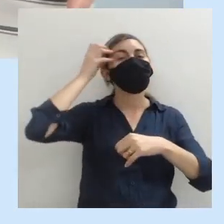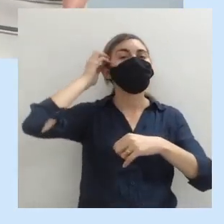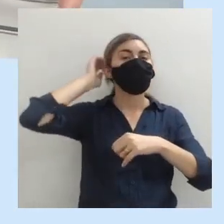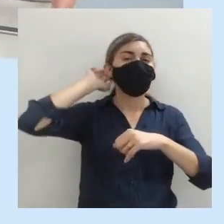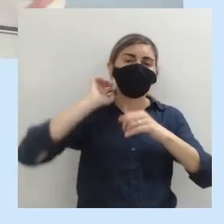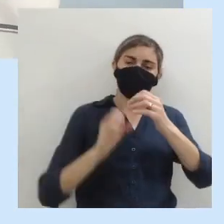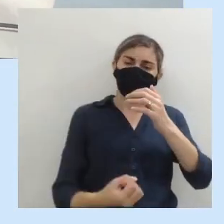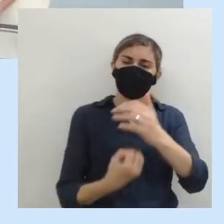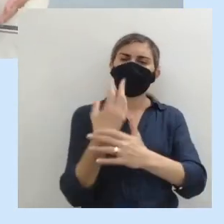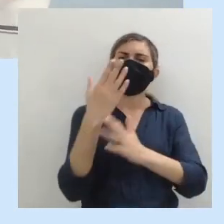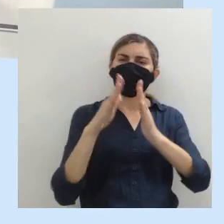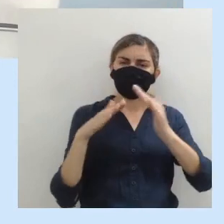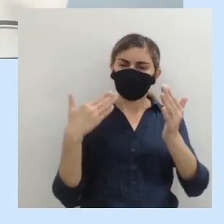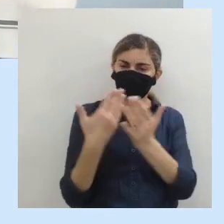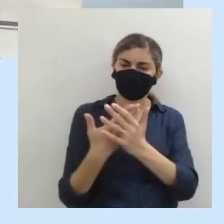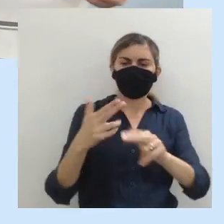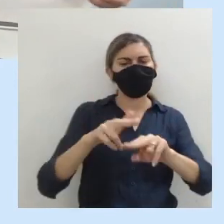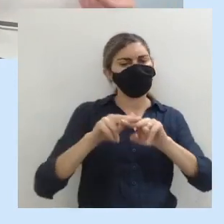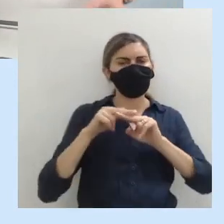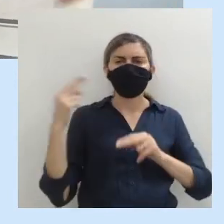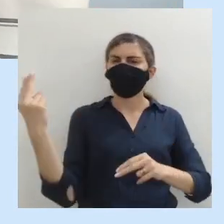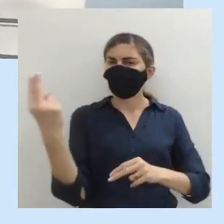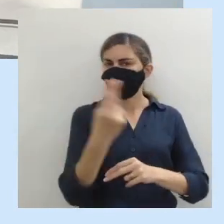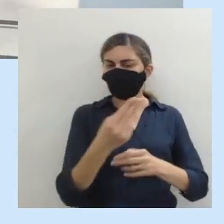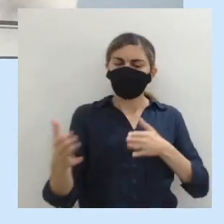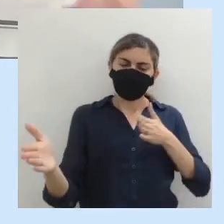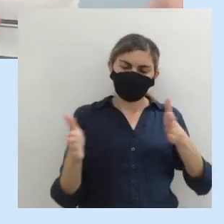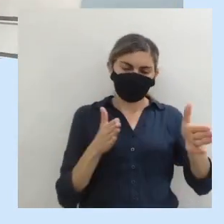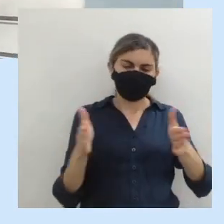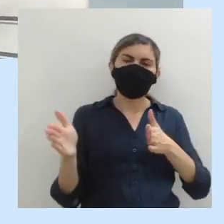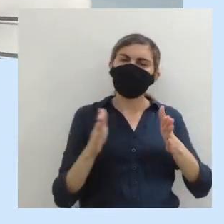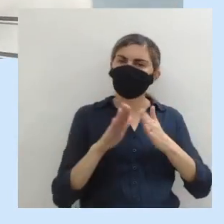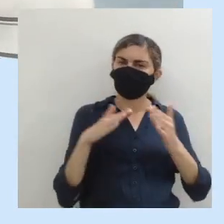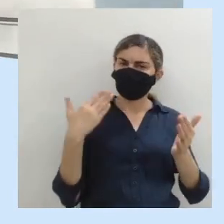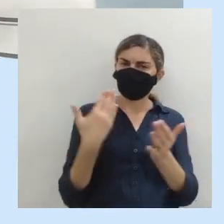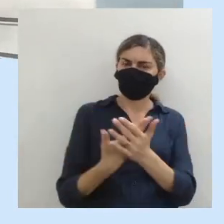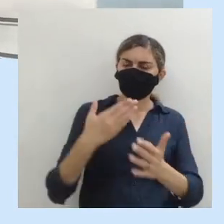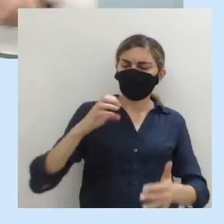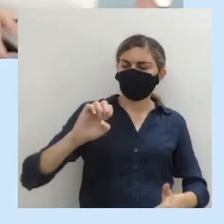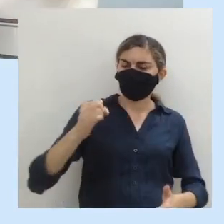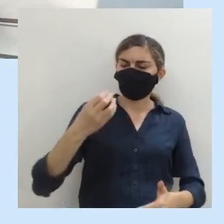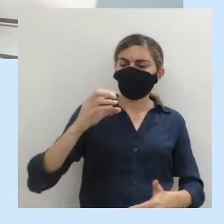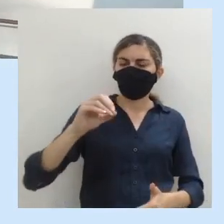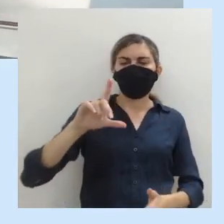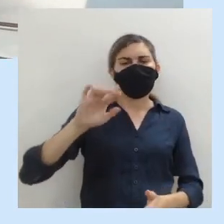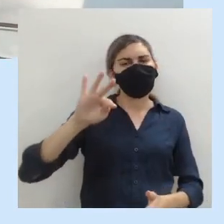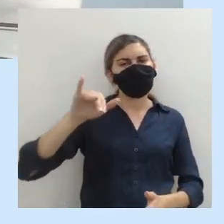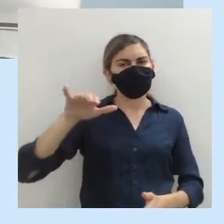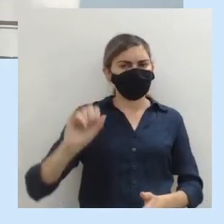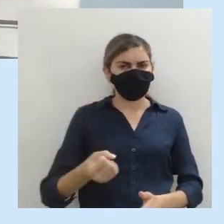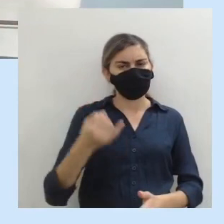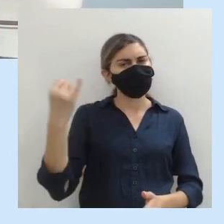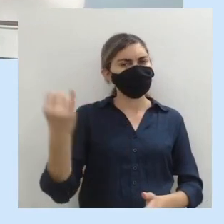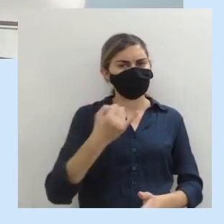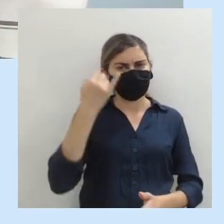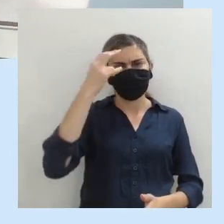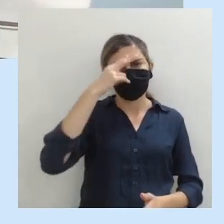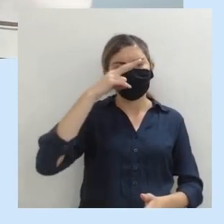das escolas motivou o nome do período. Então, escolas, escolástica,